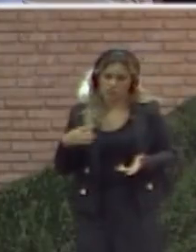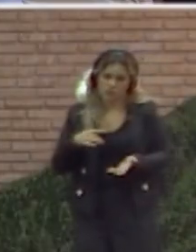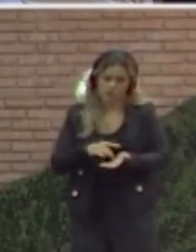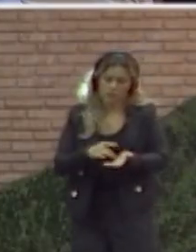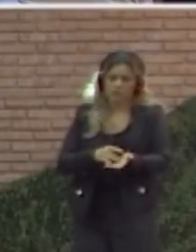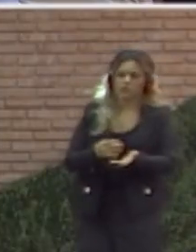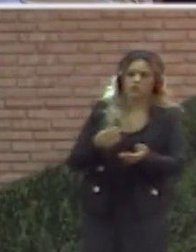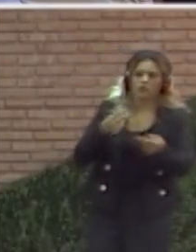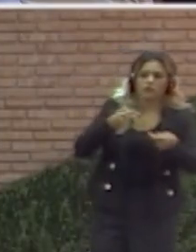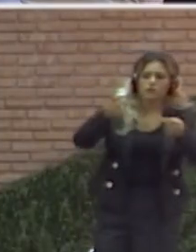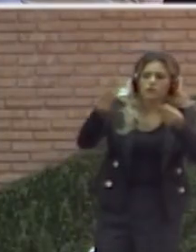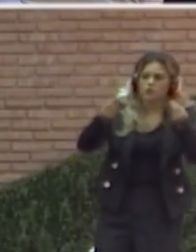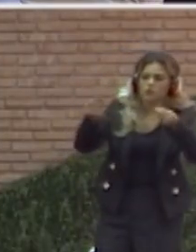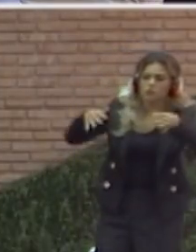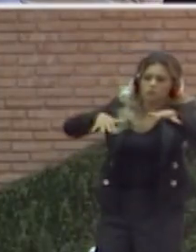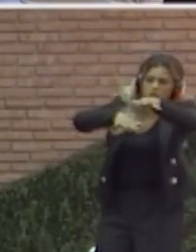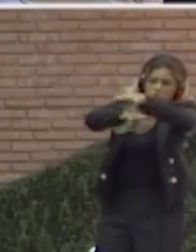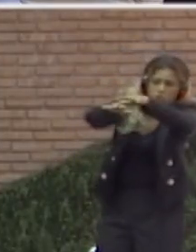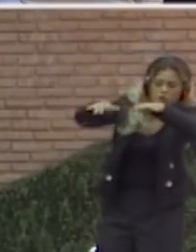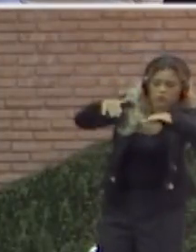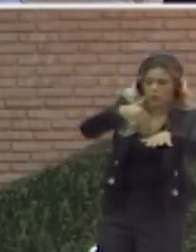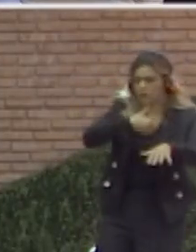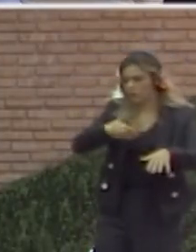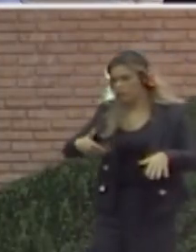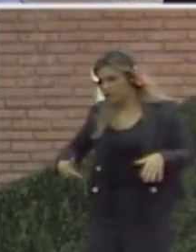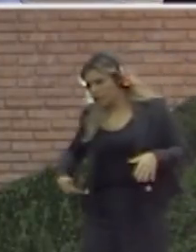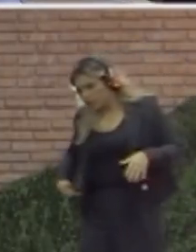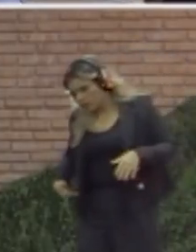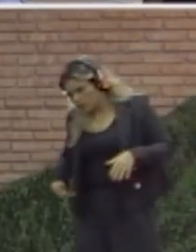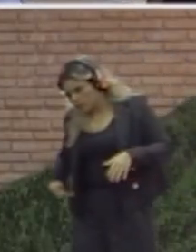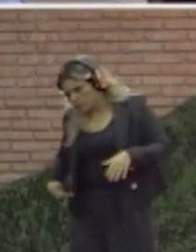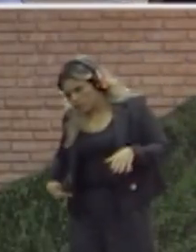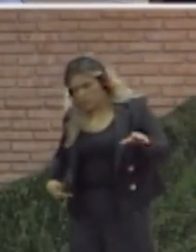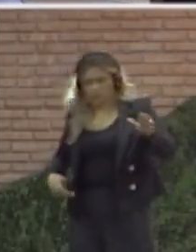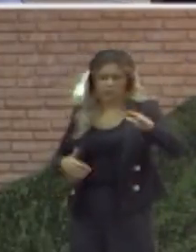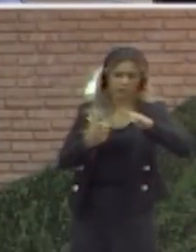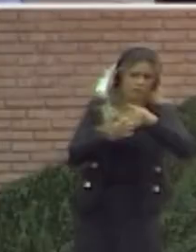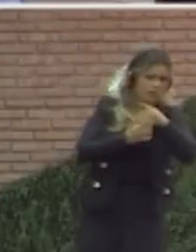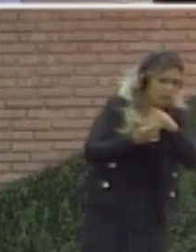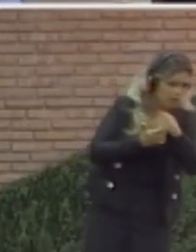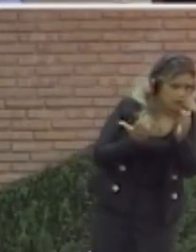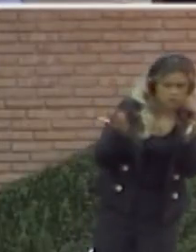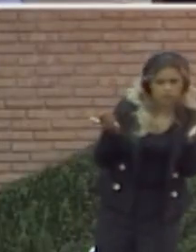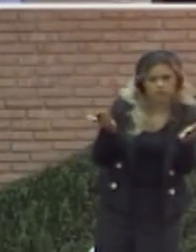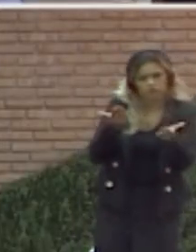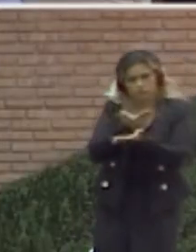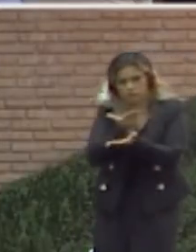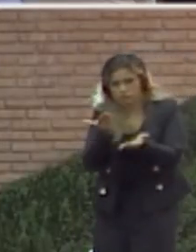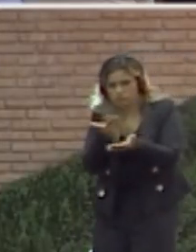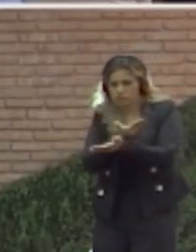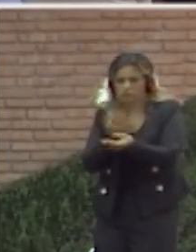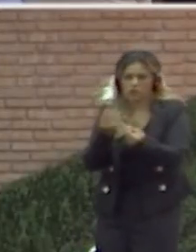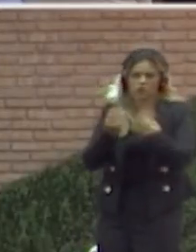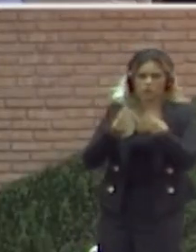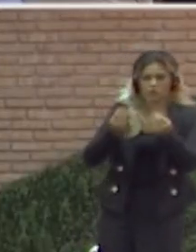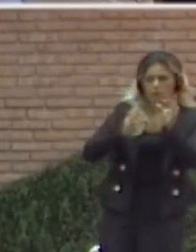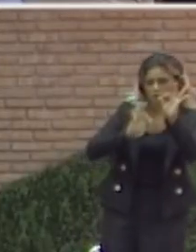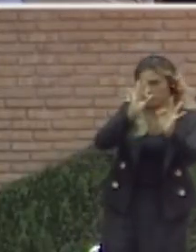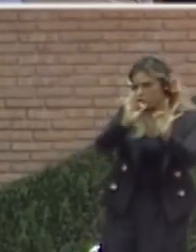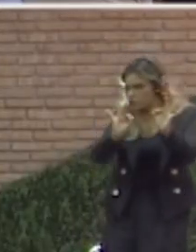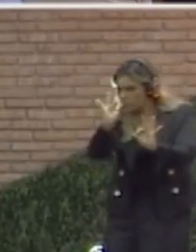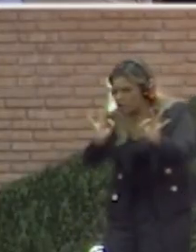conheceu como é que a interação entre o governo e as empresas, no sentido dos planos que tinham